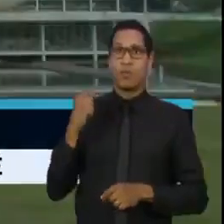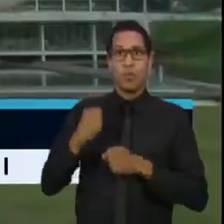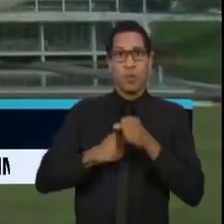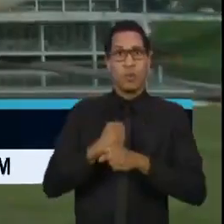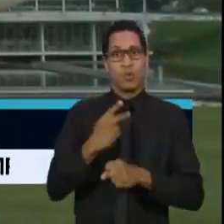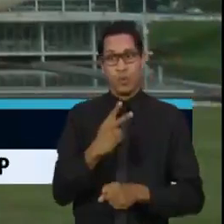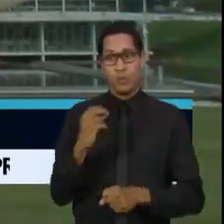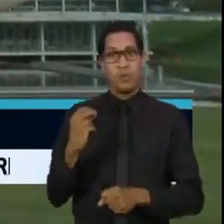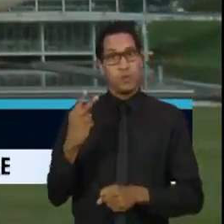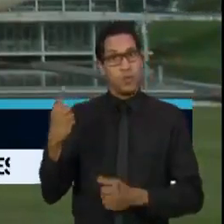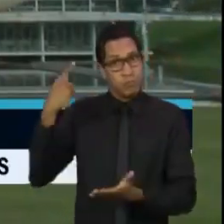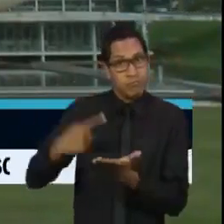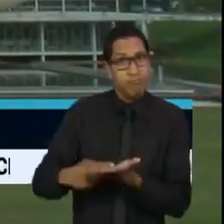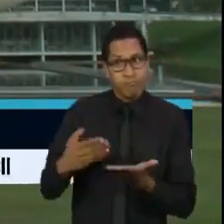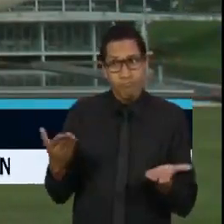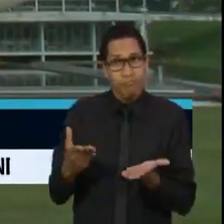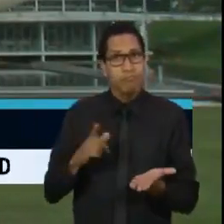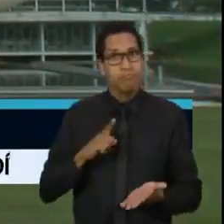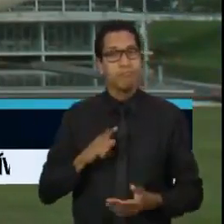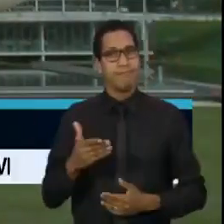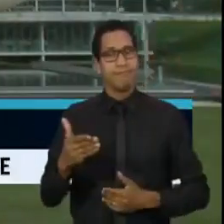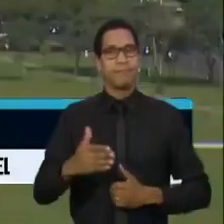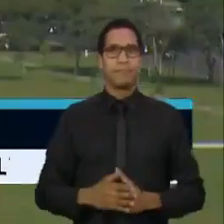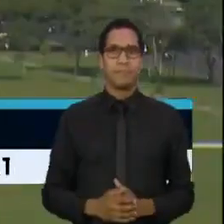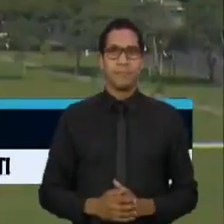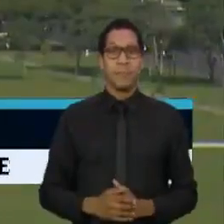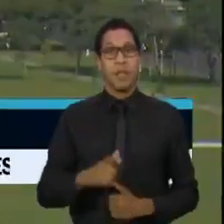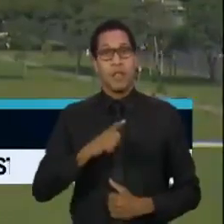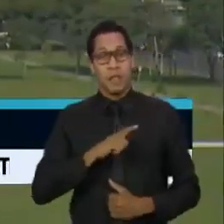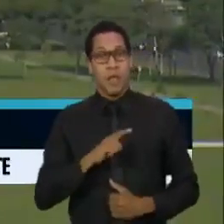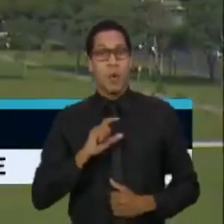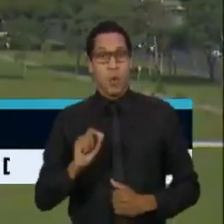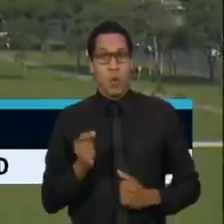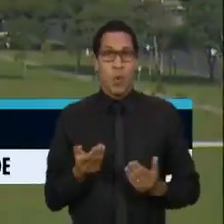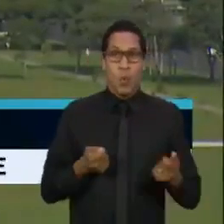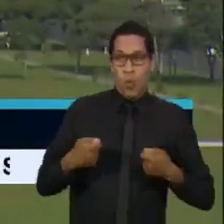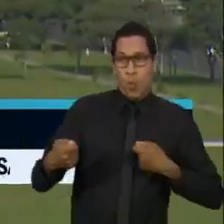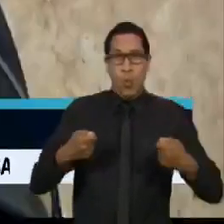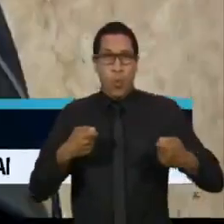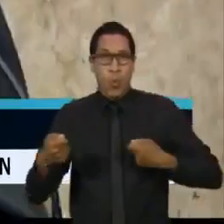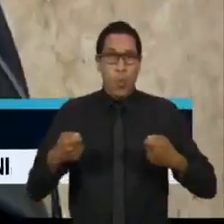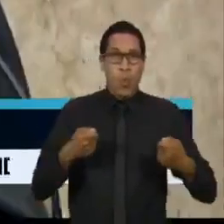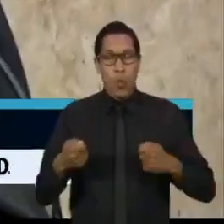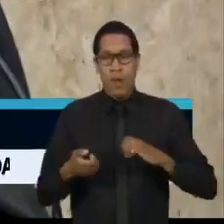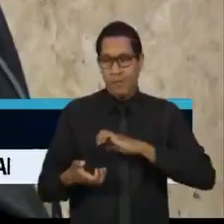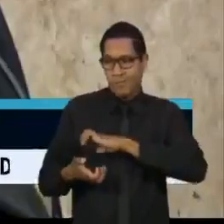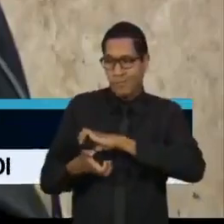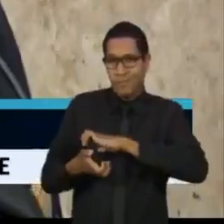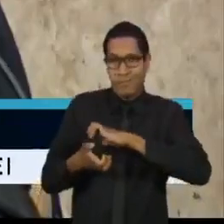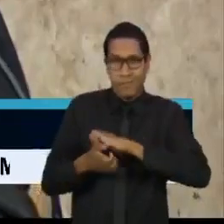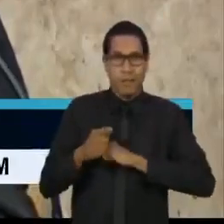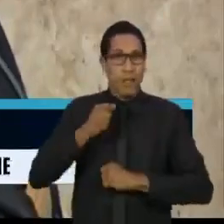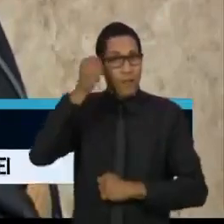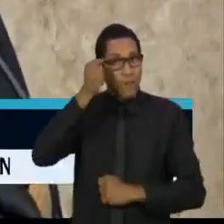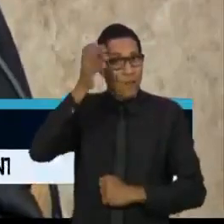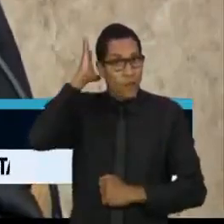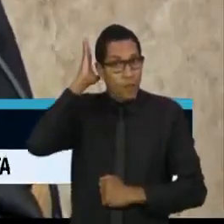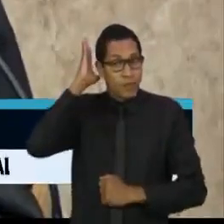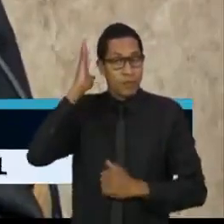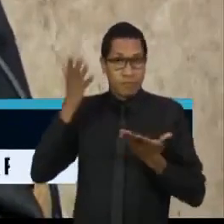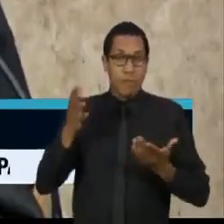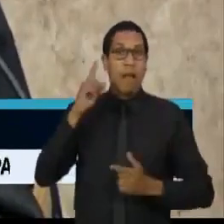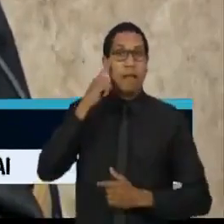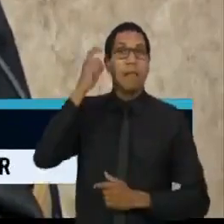2022. Governo e Congresso vinham tentando uma alternativa com o presidente do STF, Luiz Fux. A ideia